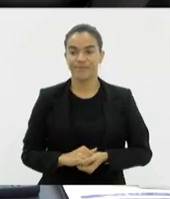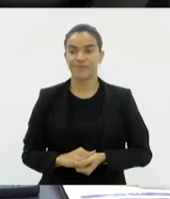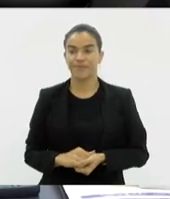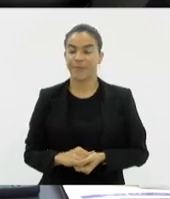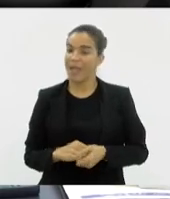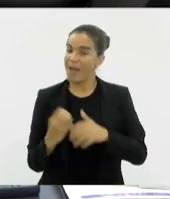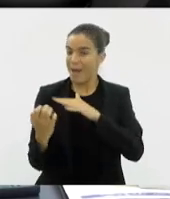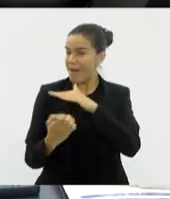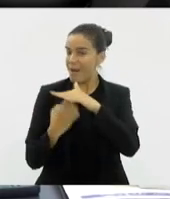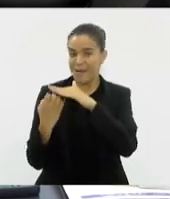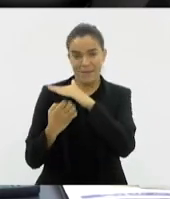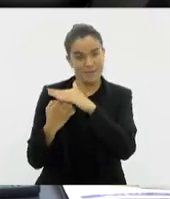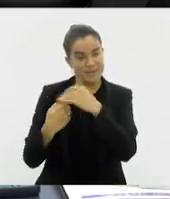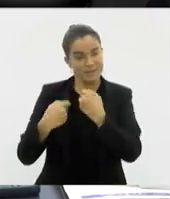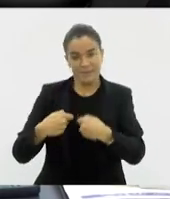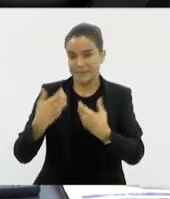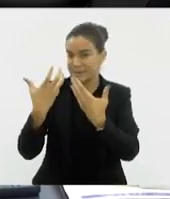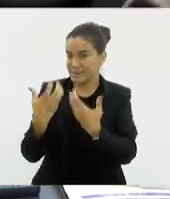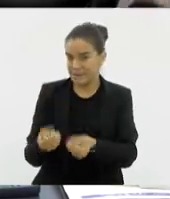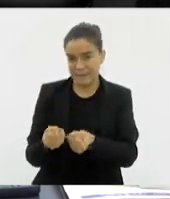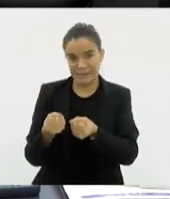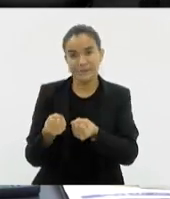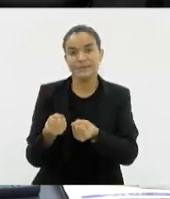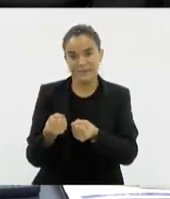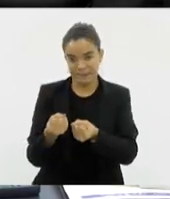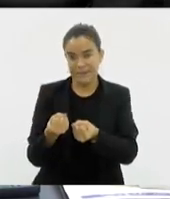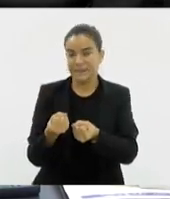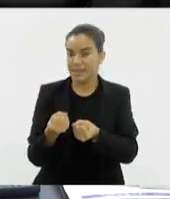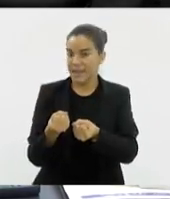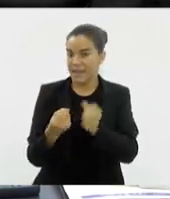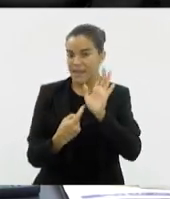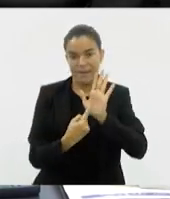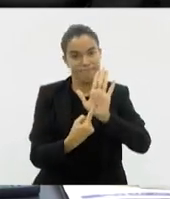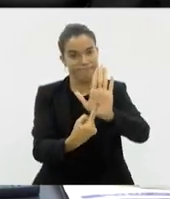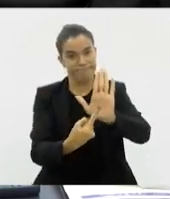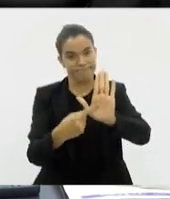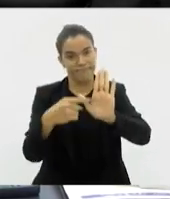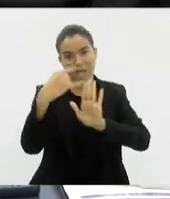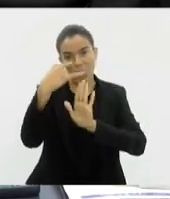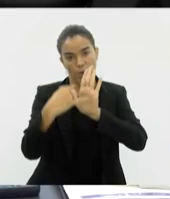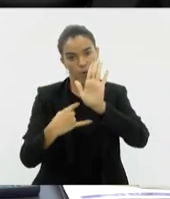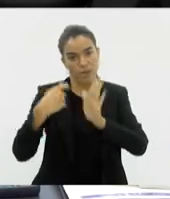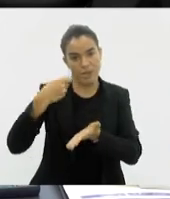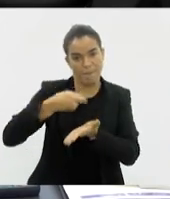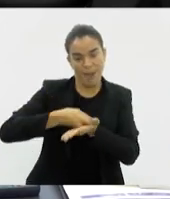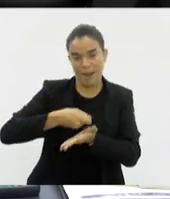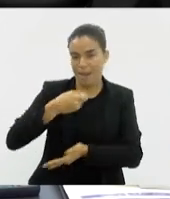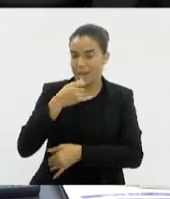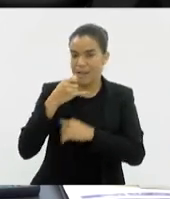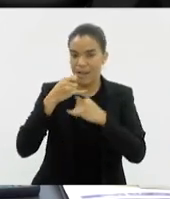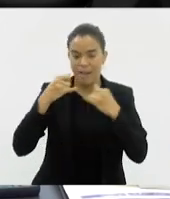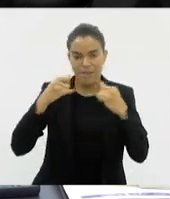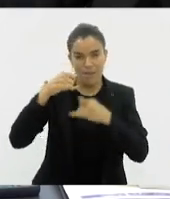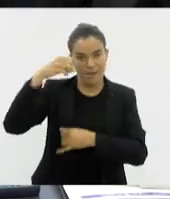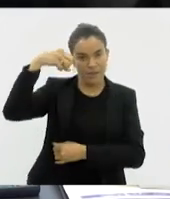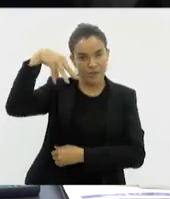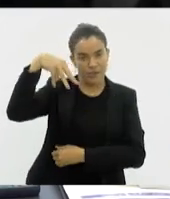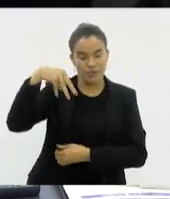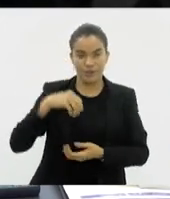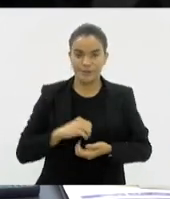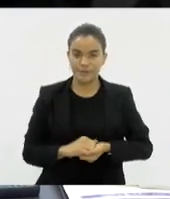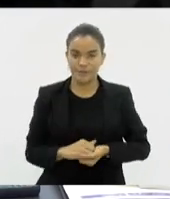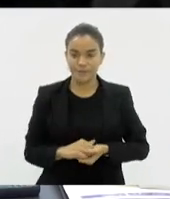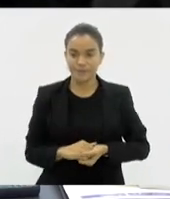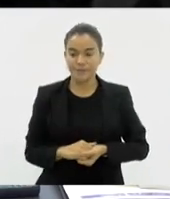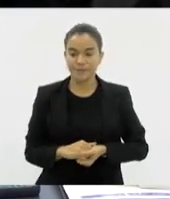concessionária tenha que aceitar lá a demonstração que foi a paga foi conta. A paga foi. A conta foi